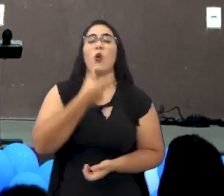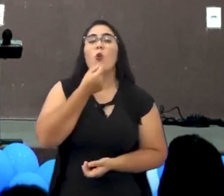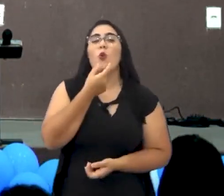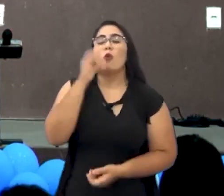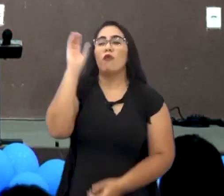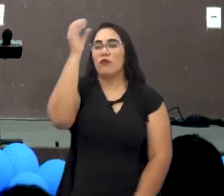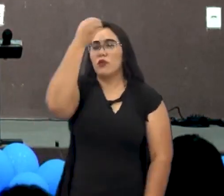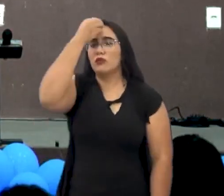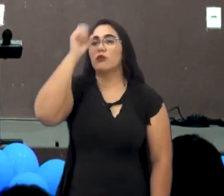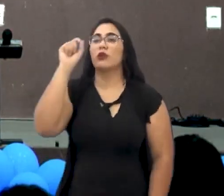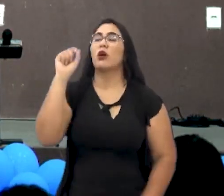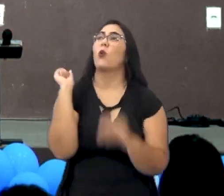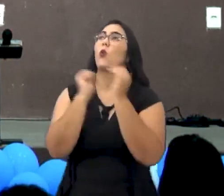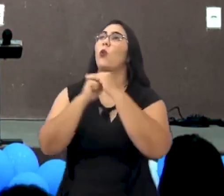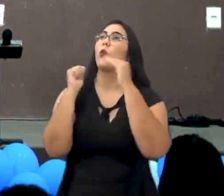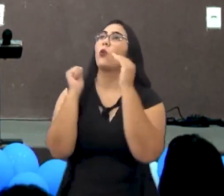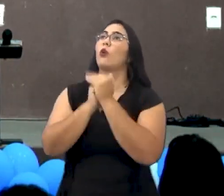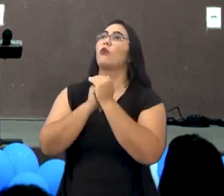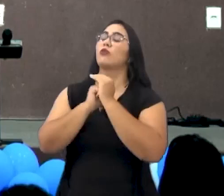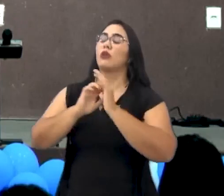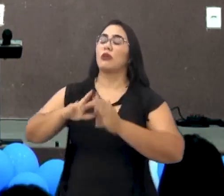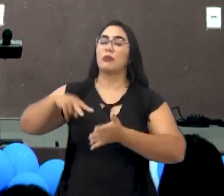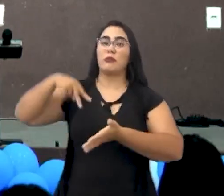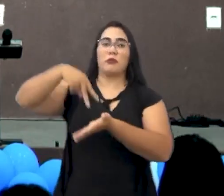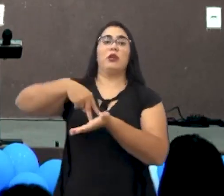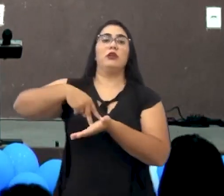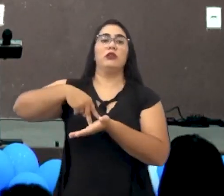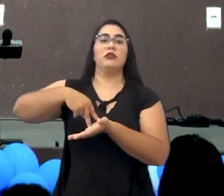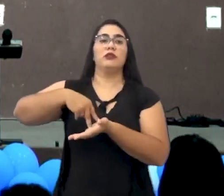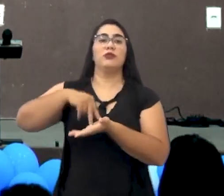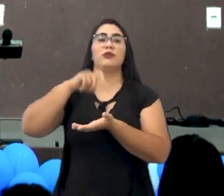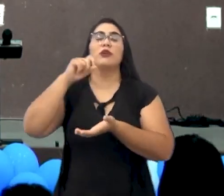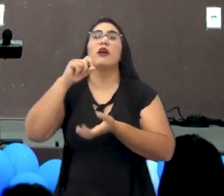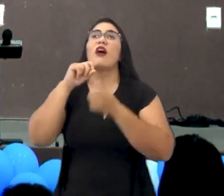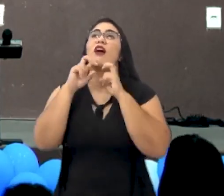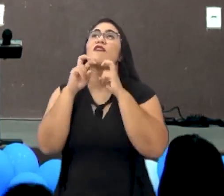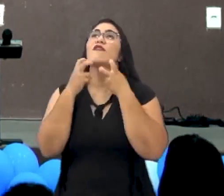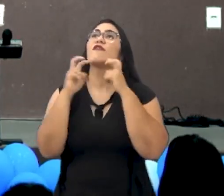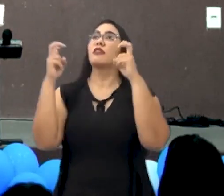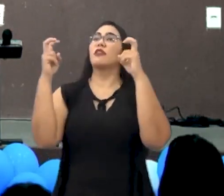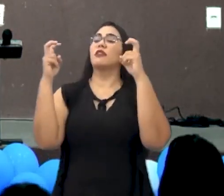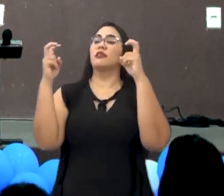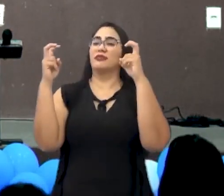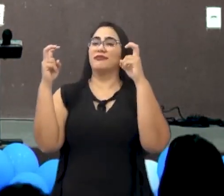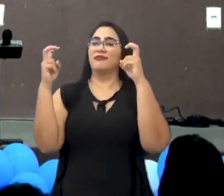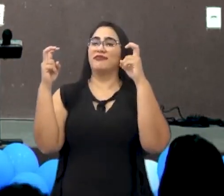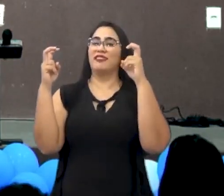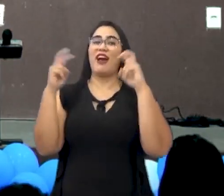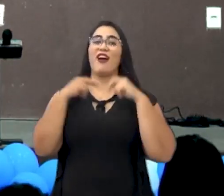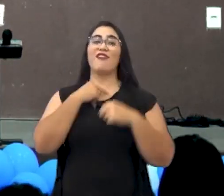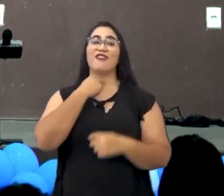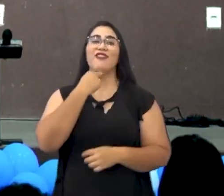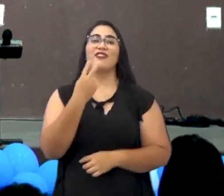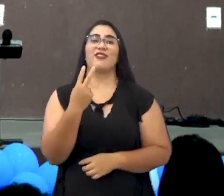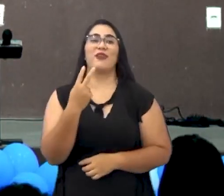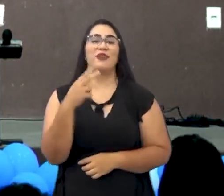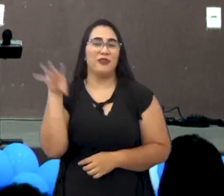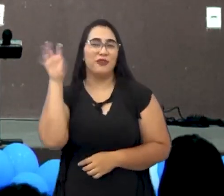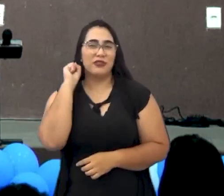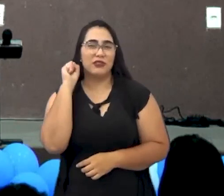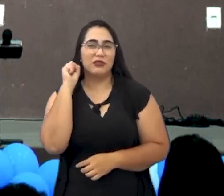de si para si mesmo. Ele orava para ouvir a própria voz. Tem gente que é assim, tem gente que canta para ouvir a própria